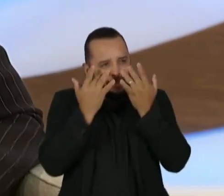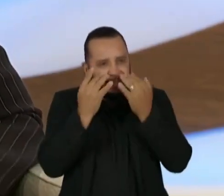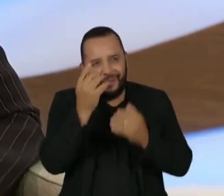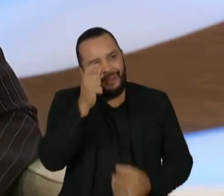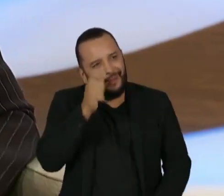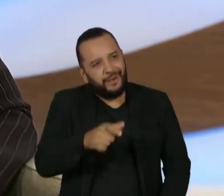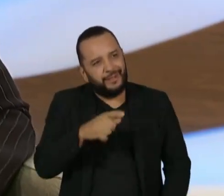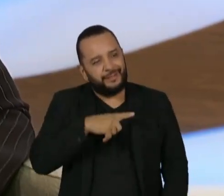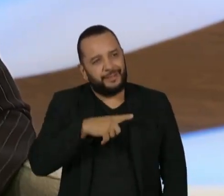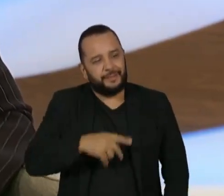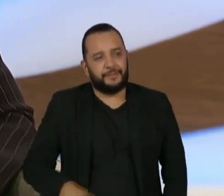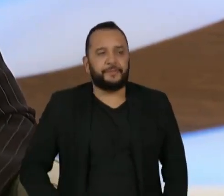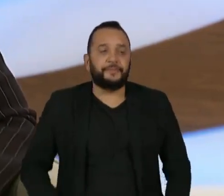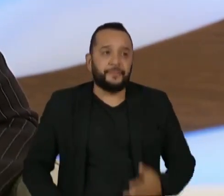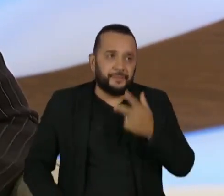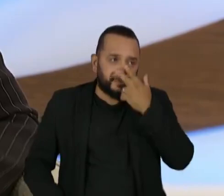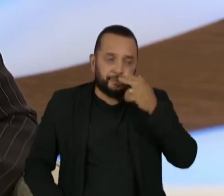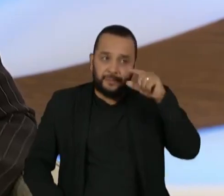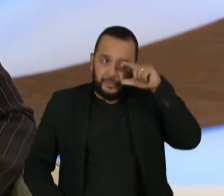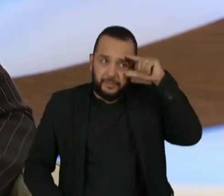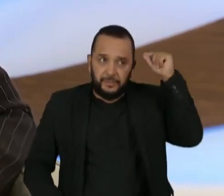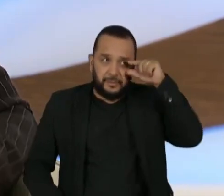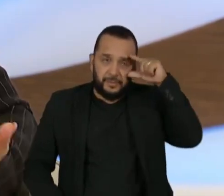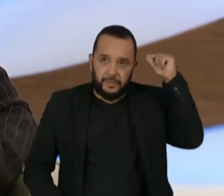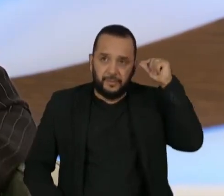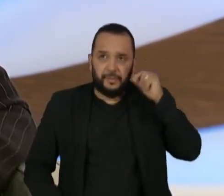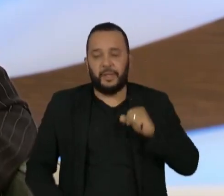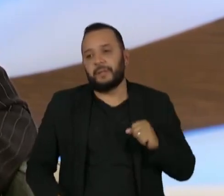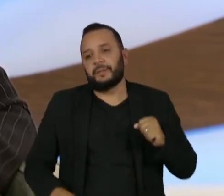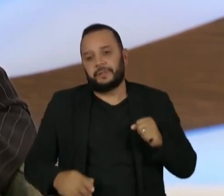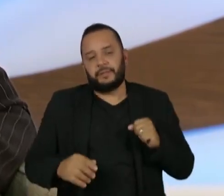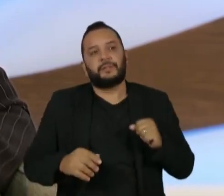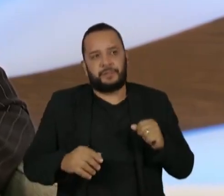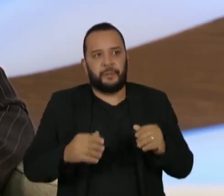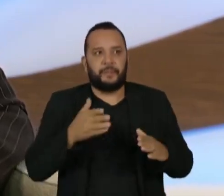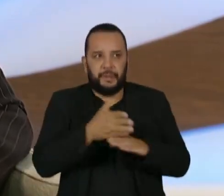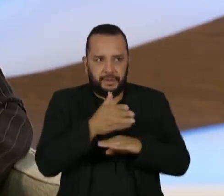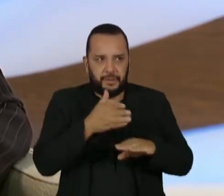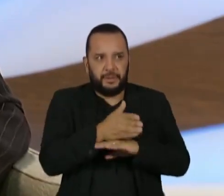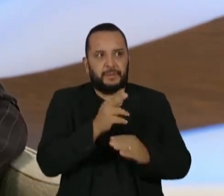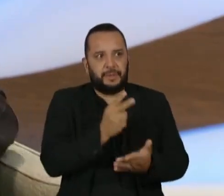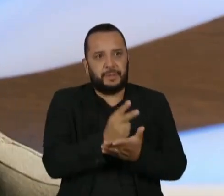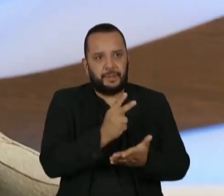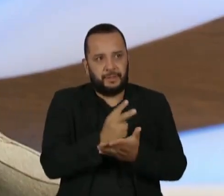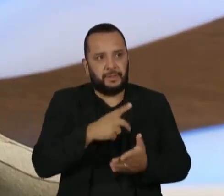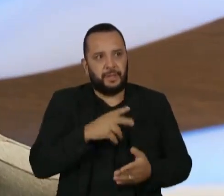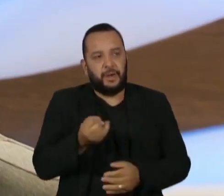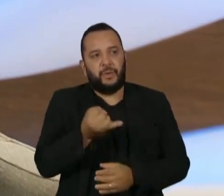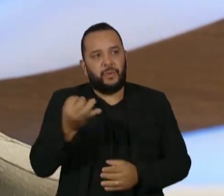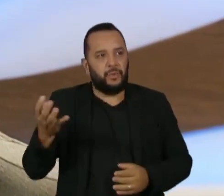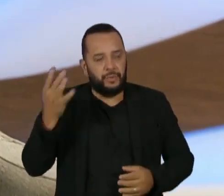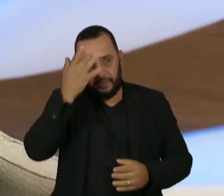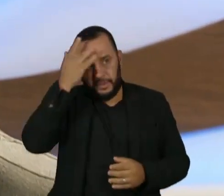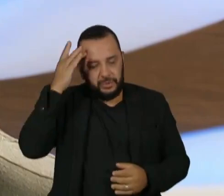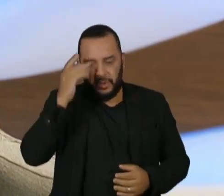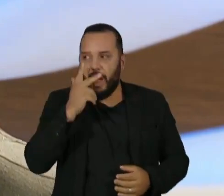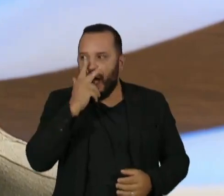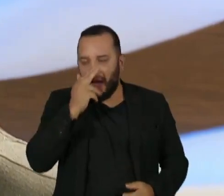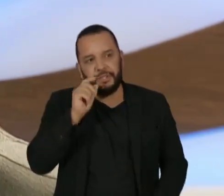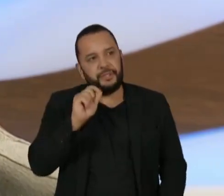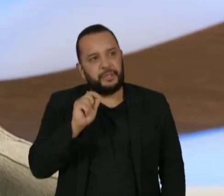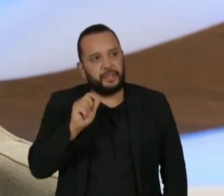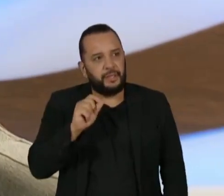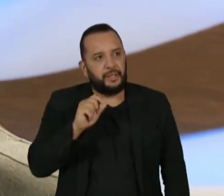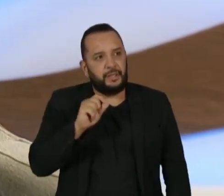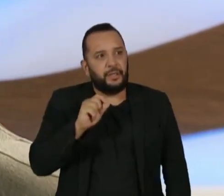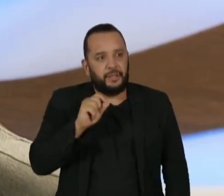a janja é é claro ela ela é muito participativa eu sei que ela tem algumas pessoas acham isso eh eh